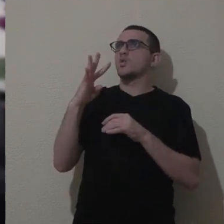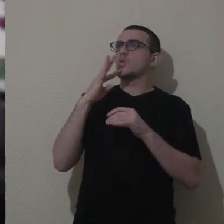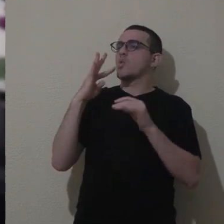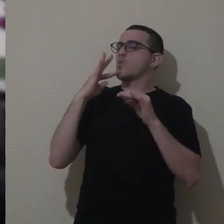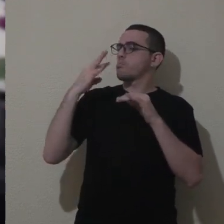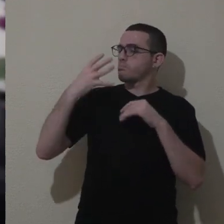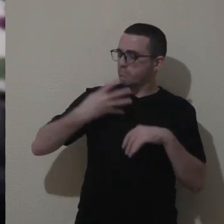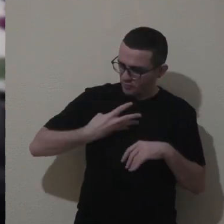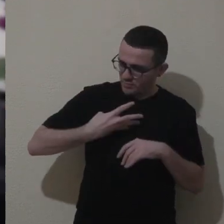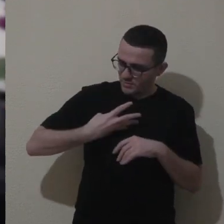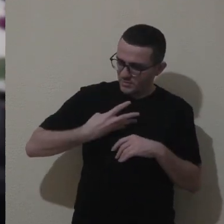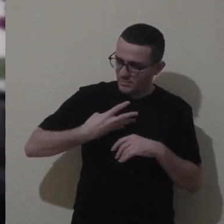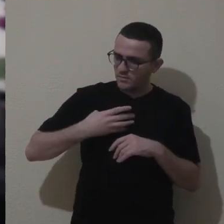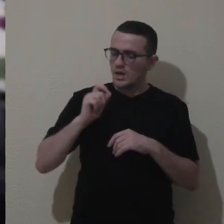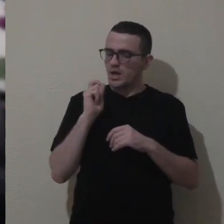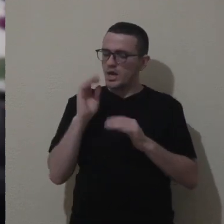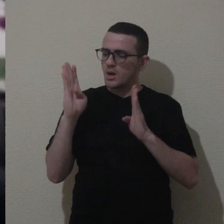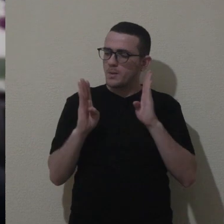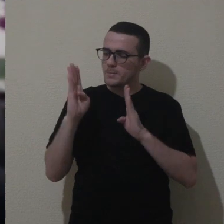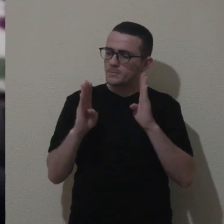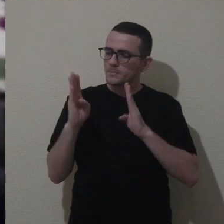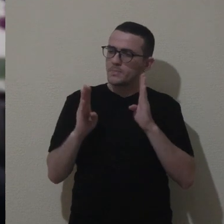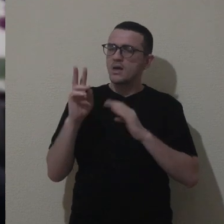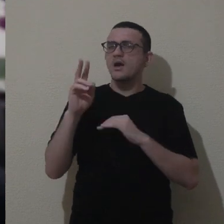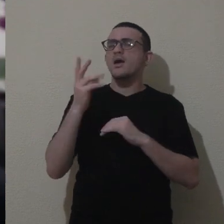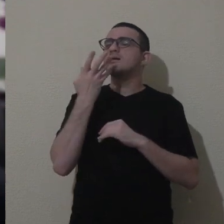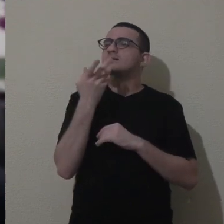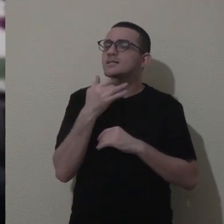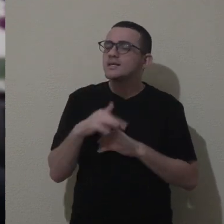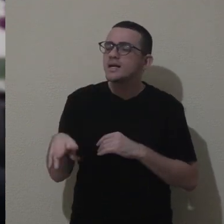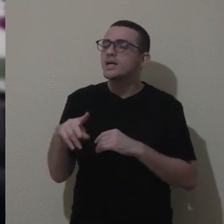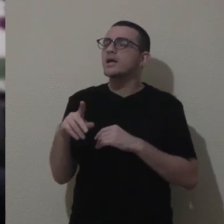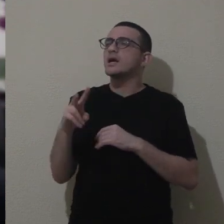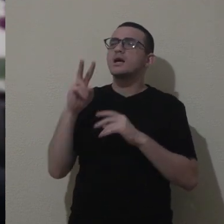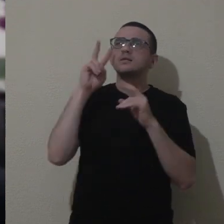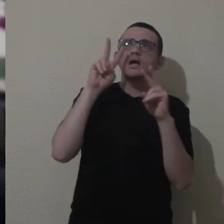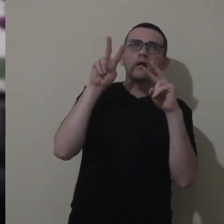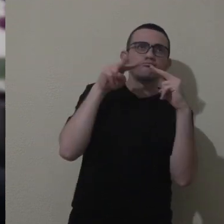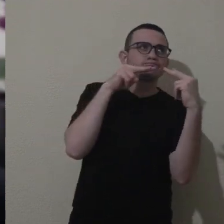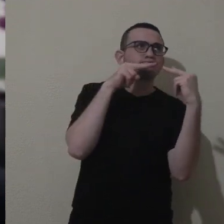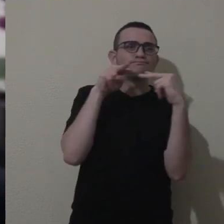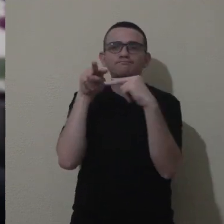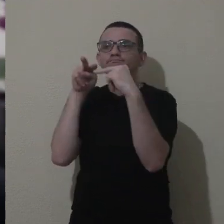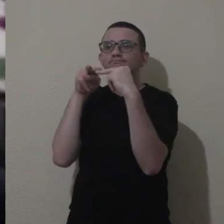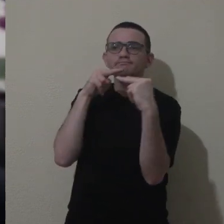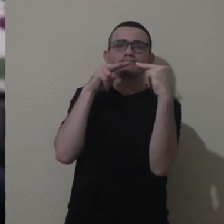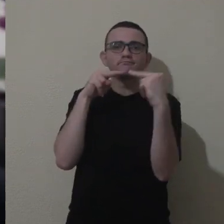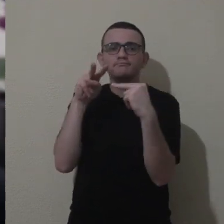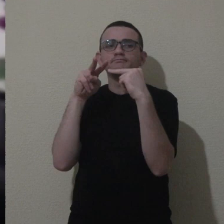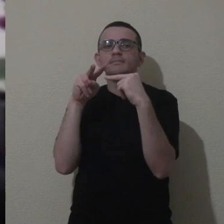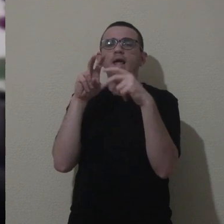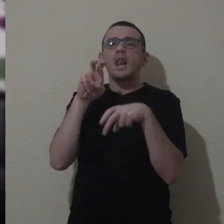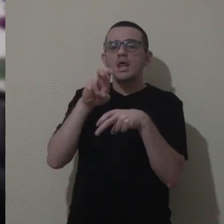autoconhece. É um período, né, que vocês devem de lembrar, a criança ela segue os olhos, ela